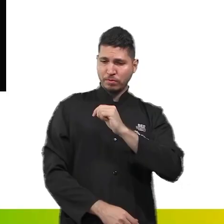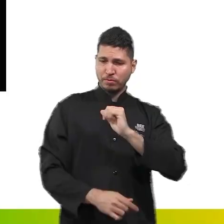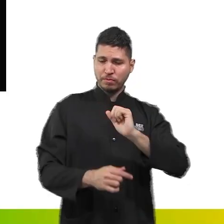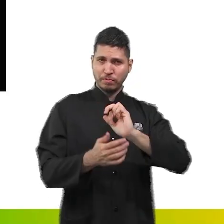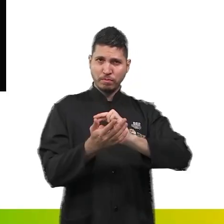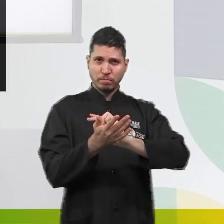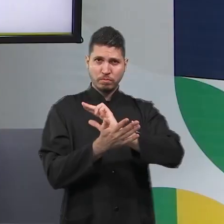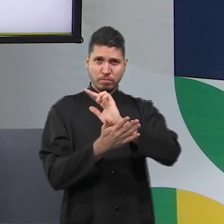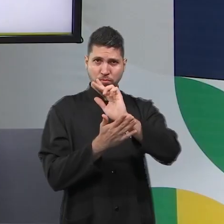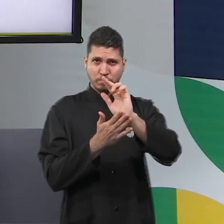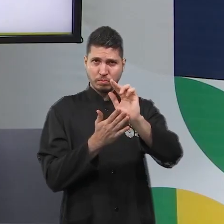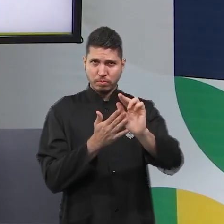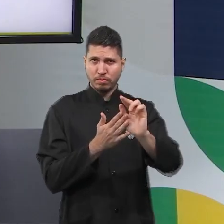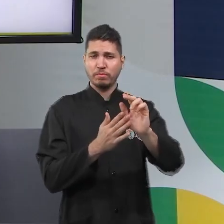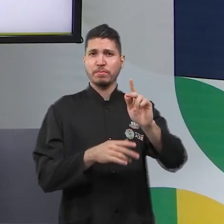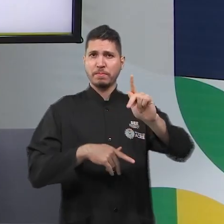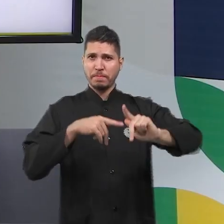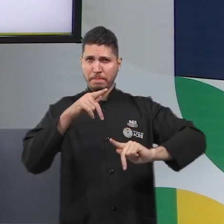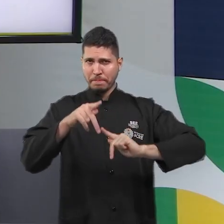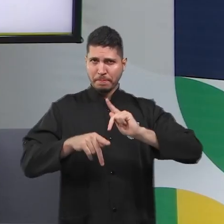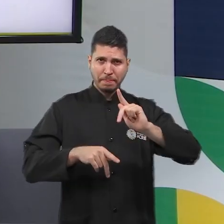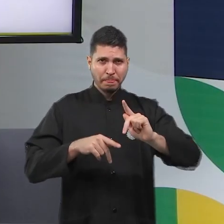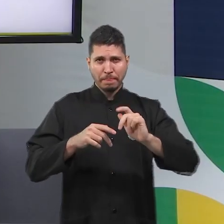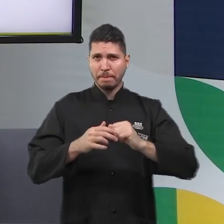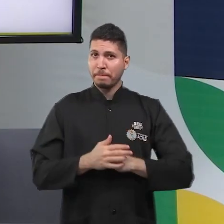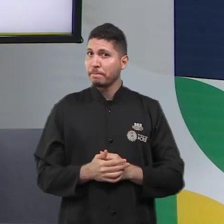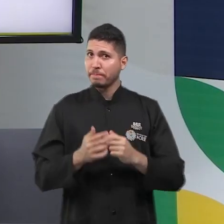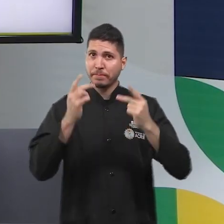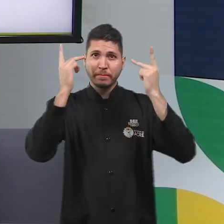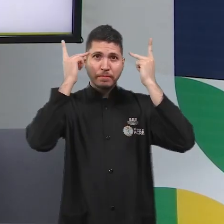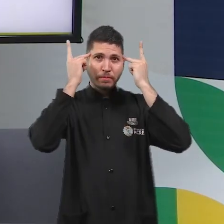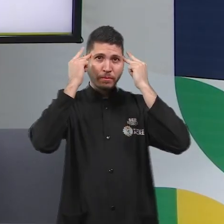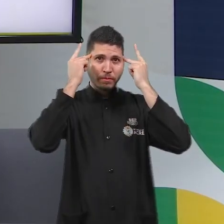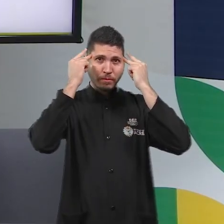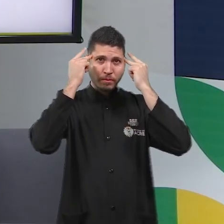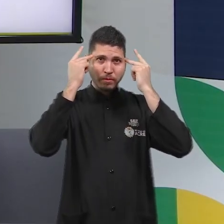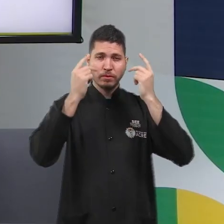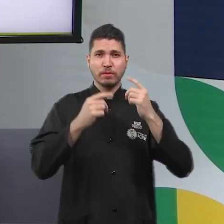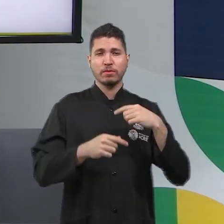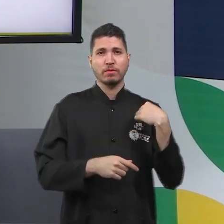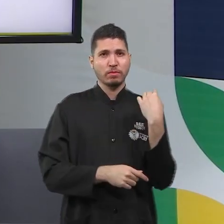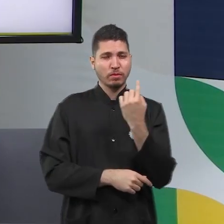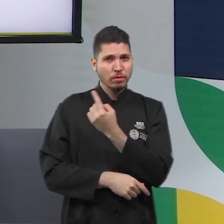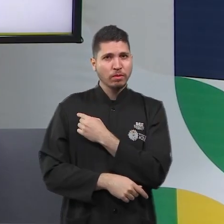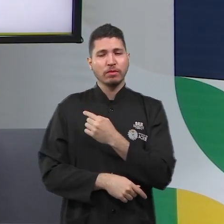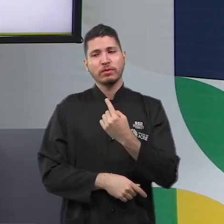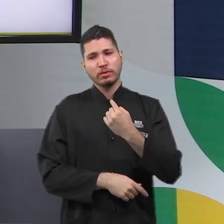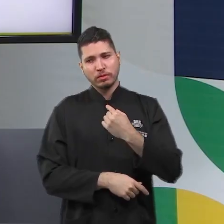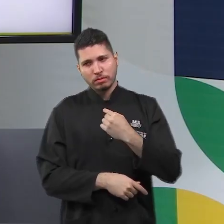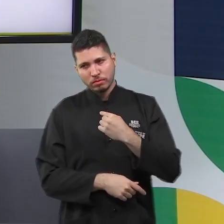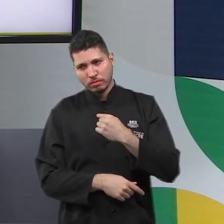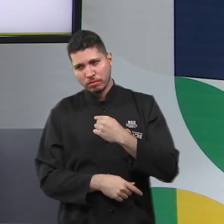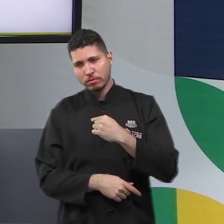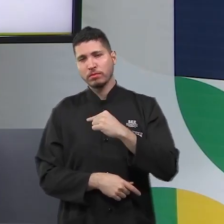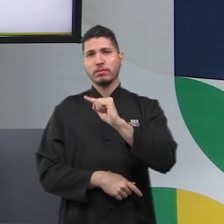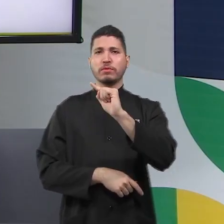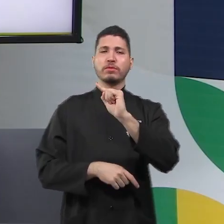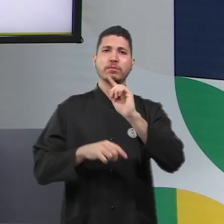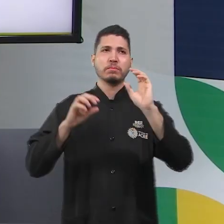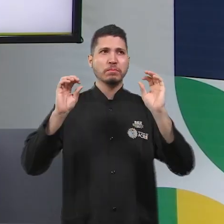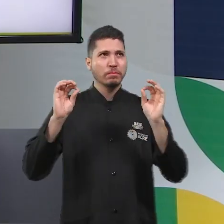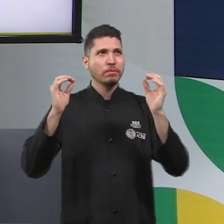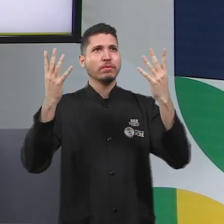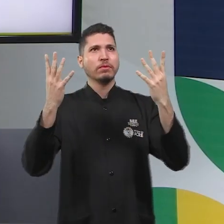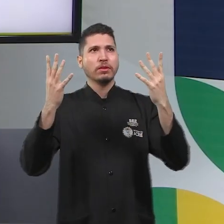povos. É muito comum quando a gente sai para a rua, por exemplo, ou para um evento na cidade, você